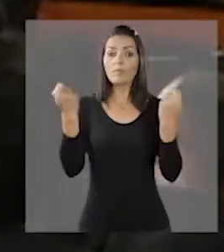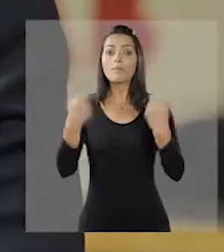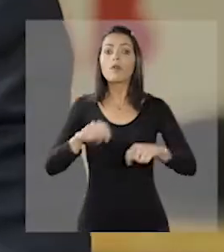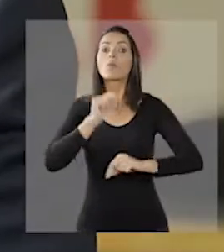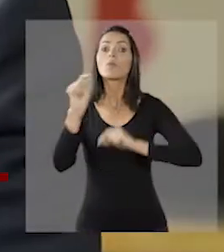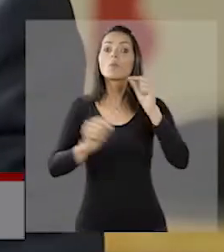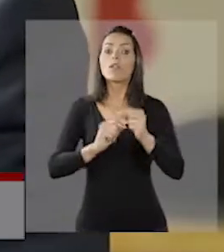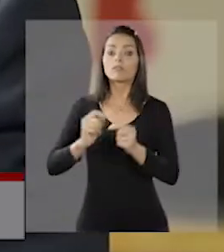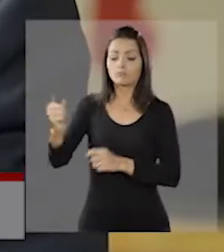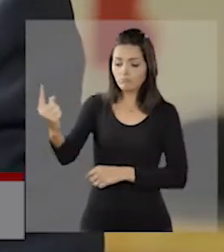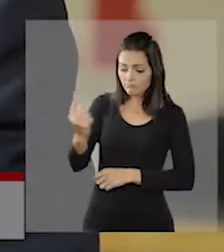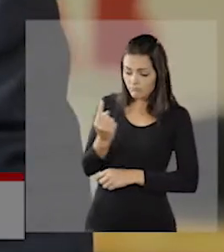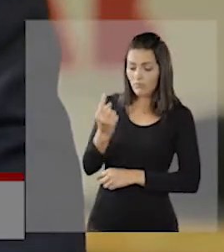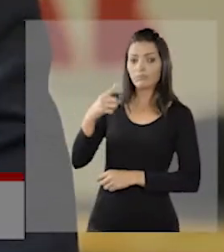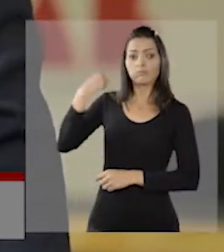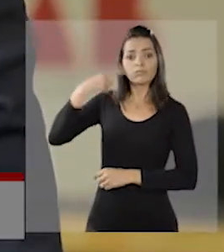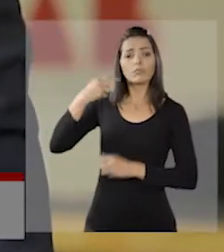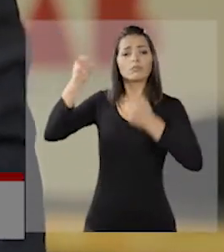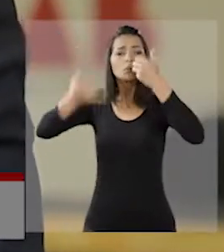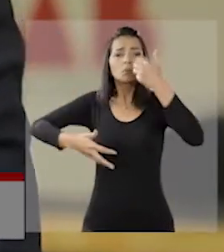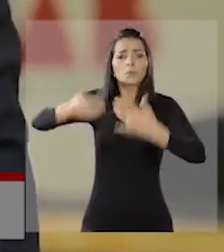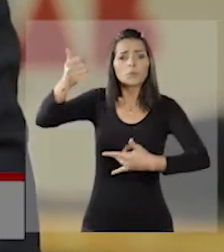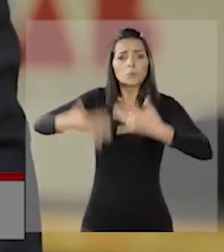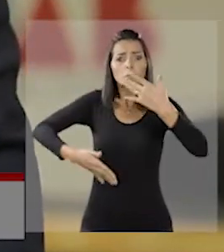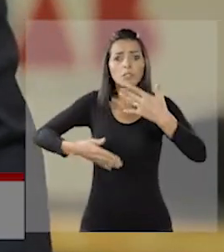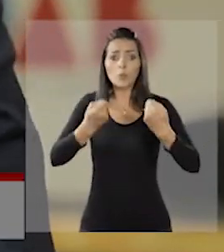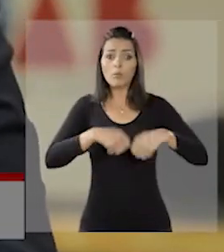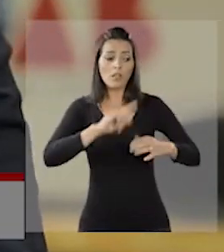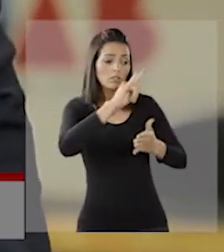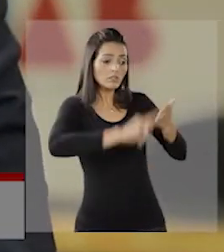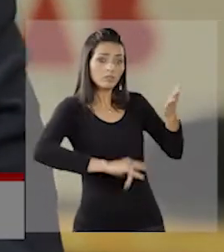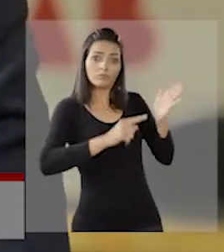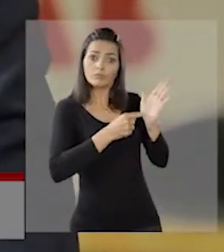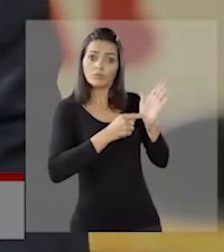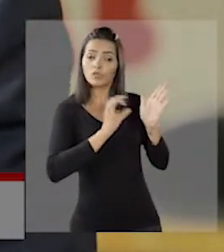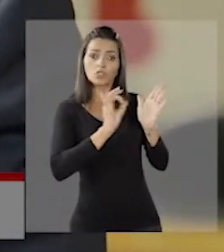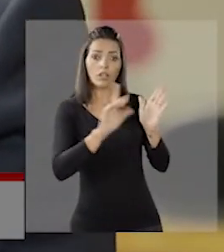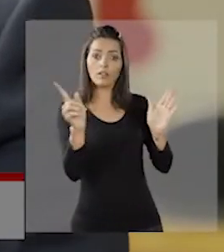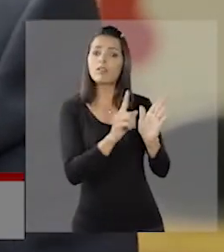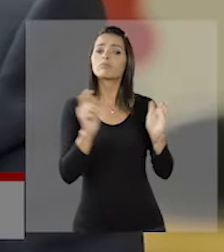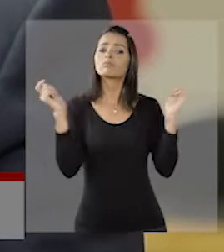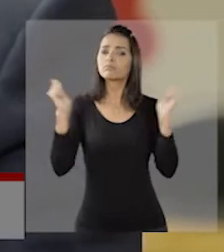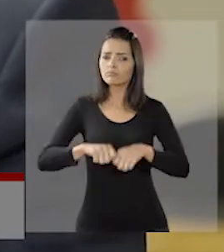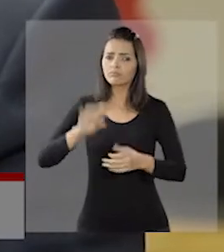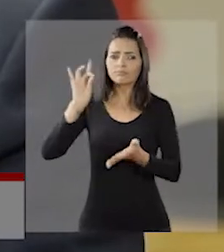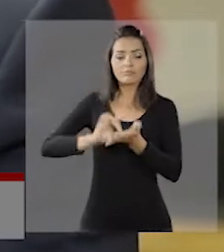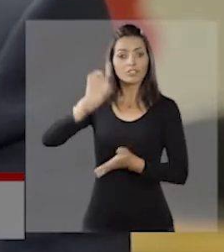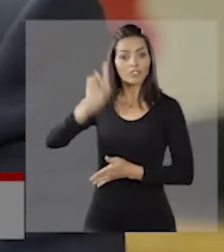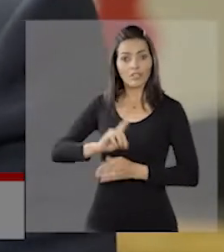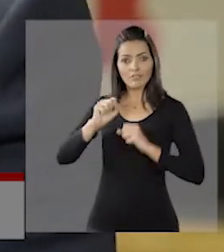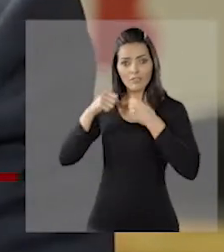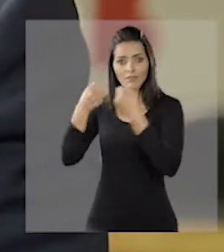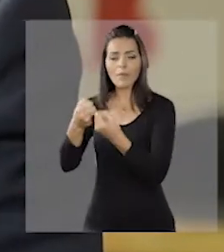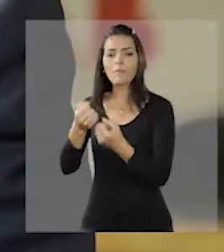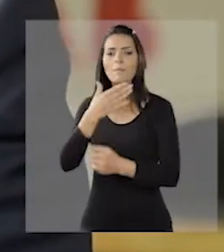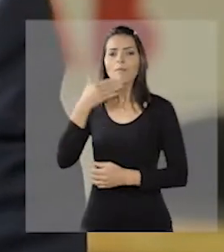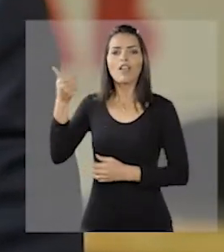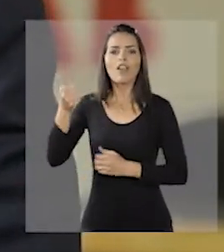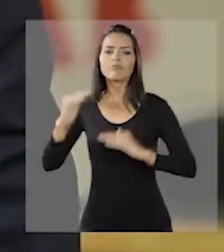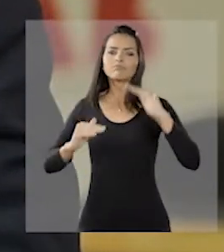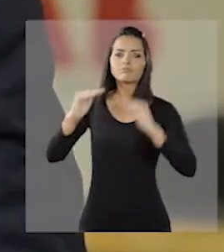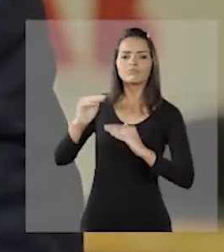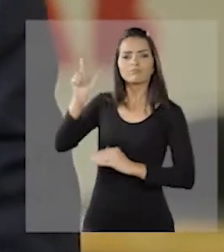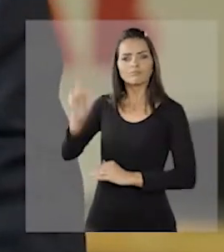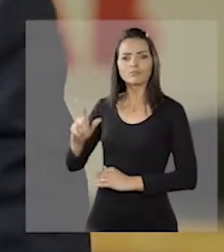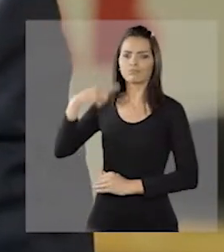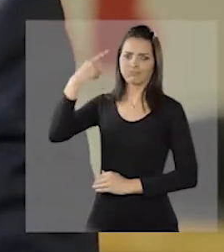defesa. Hoje será necessário convocar o advogado para que ele possa expor a tese. Portanto, amplia, concretiza o direito de defesa